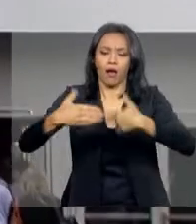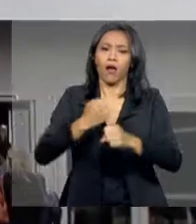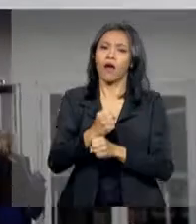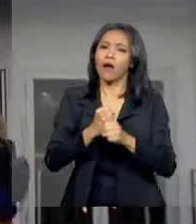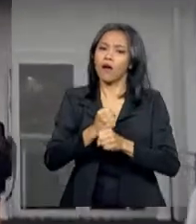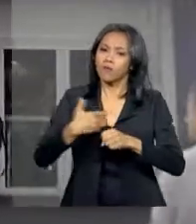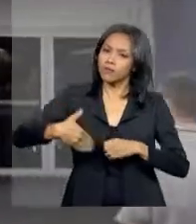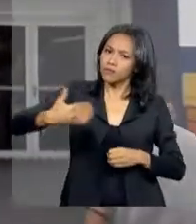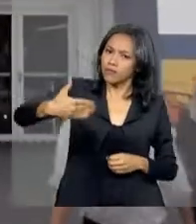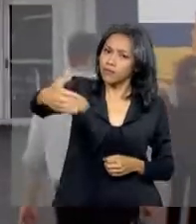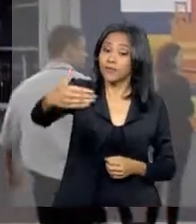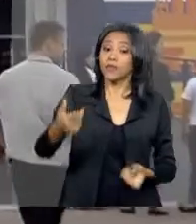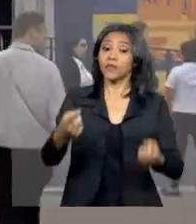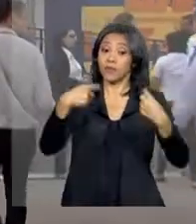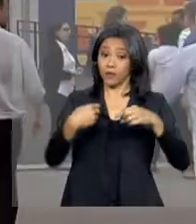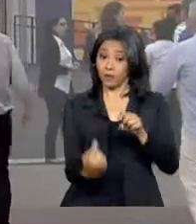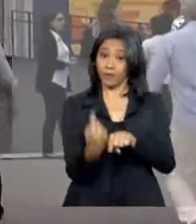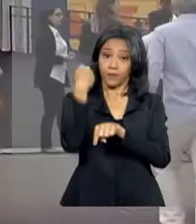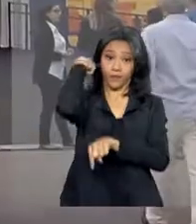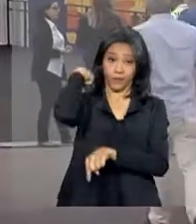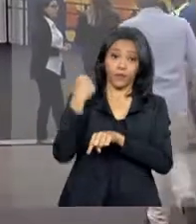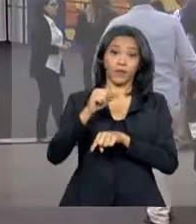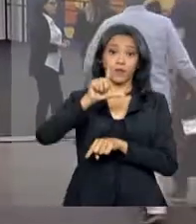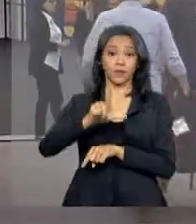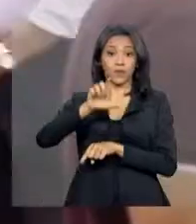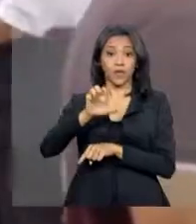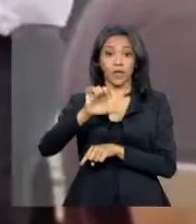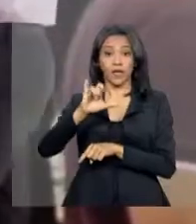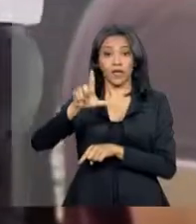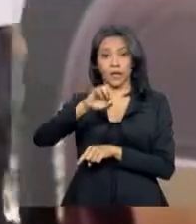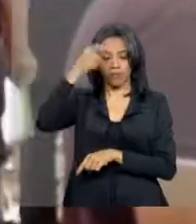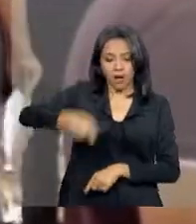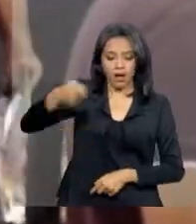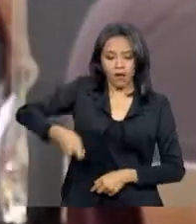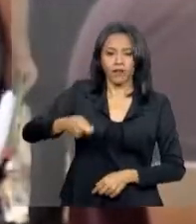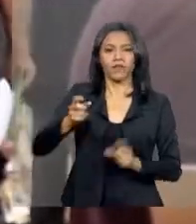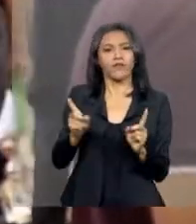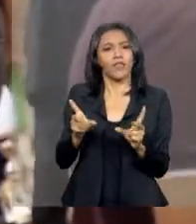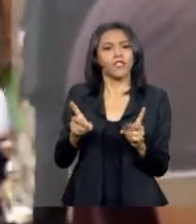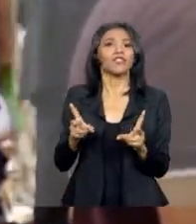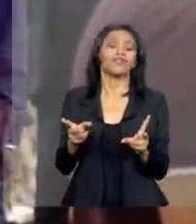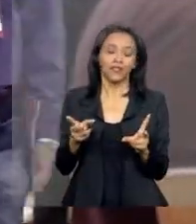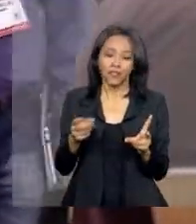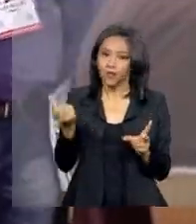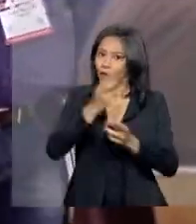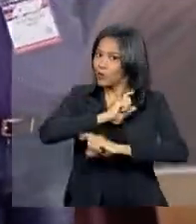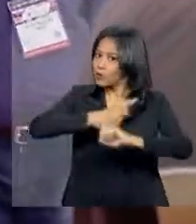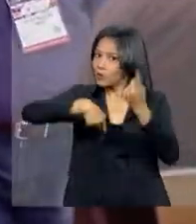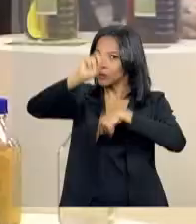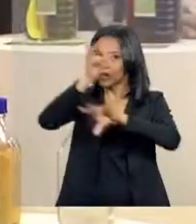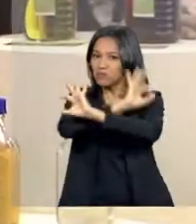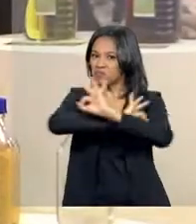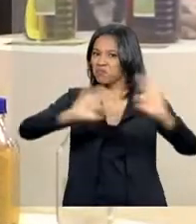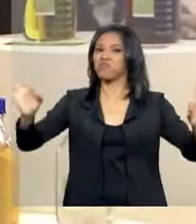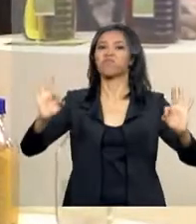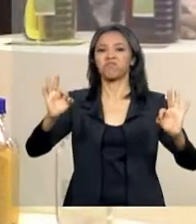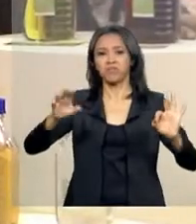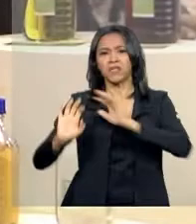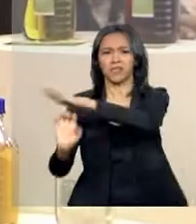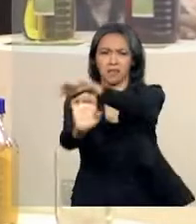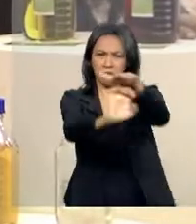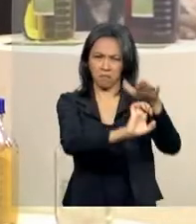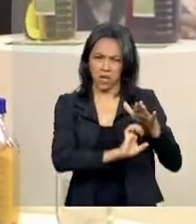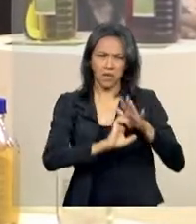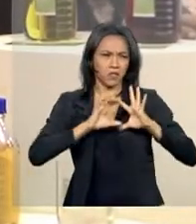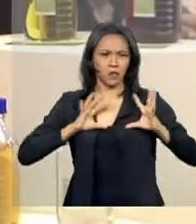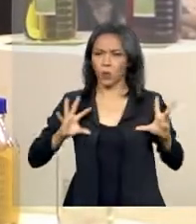os leilões foram efetuados nos últimos dois anos tiveram um sucesso extraordinário com muita competição a participação de